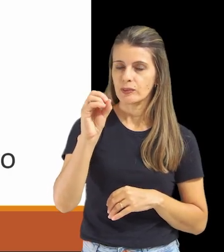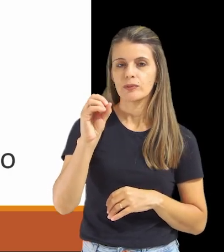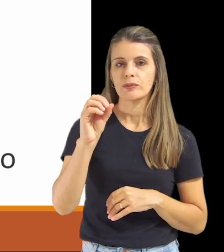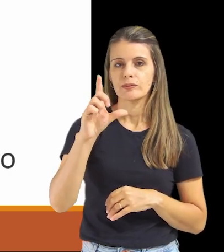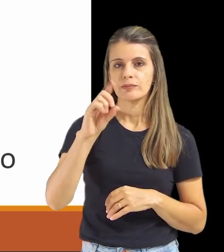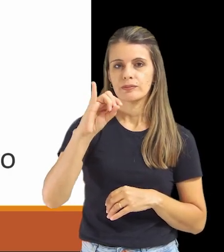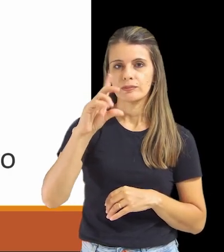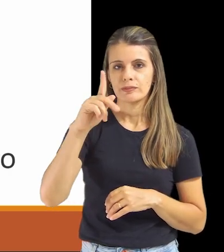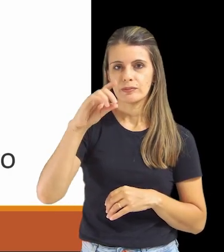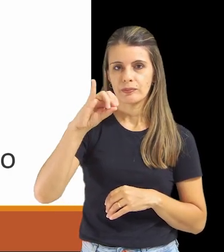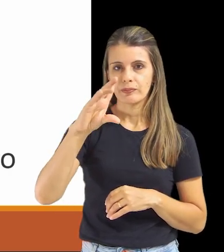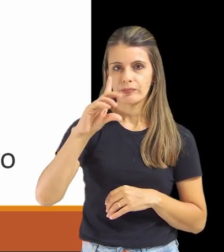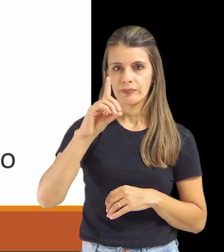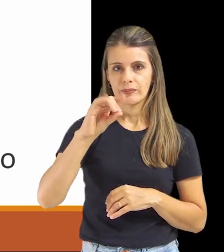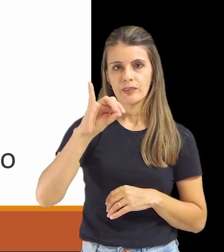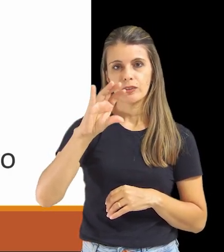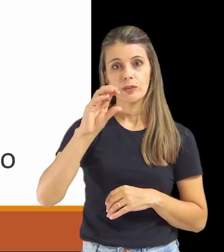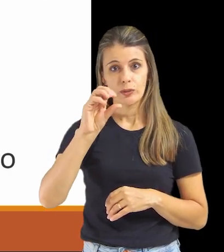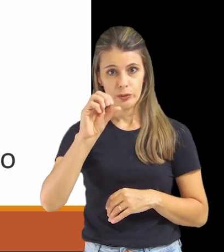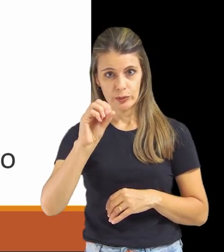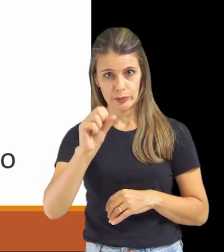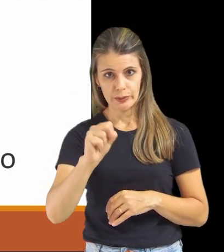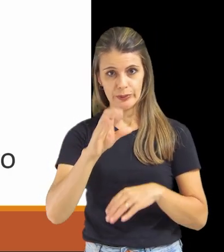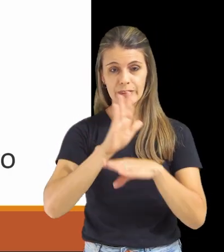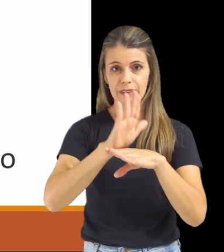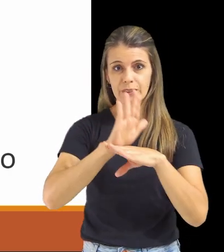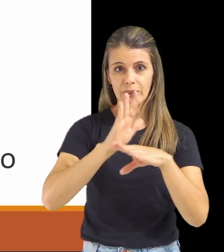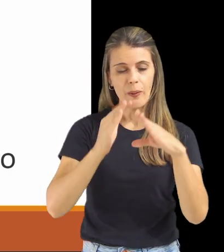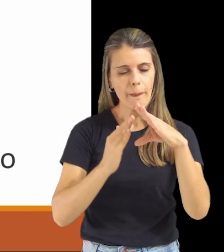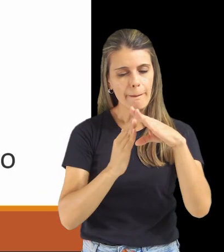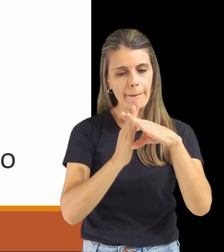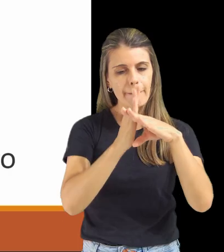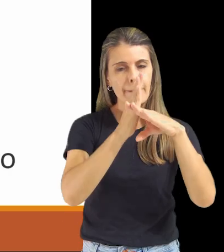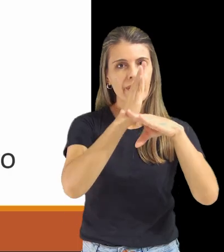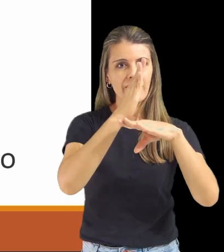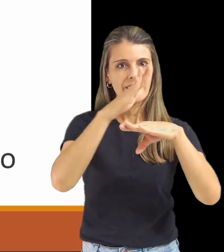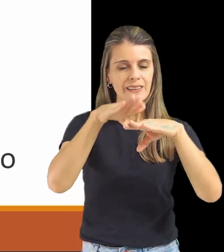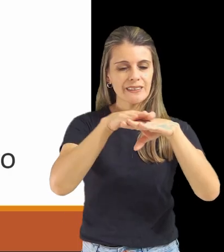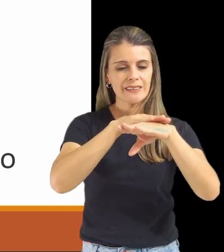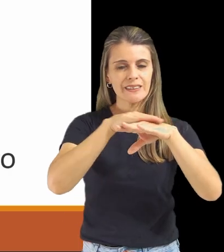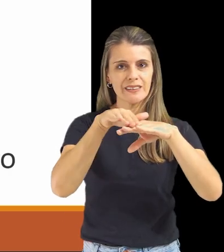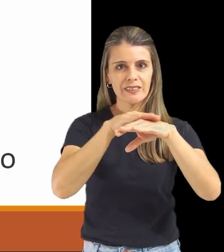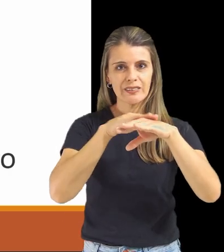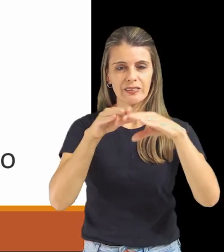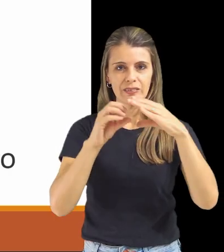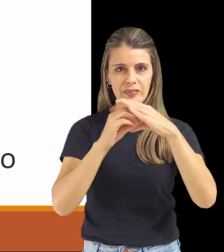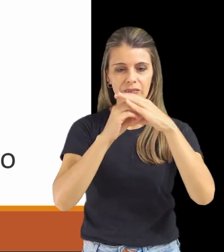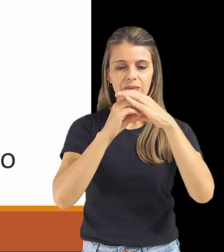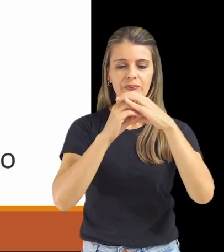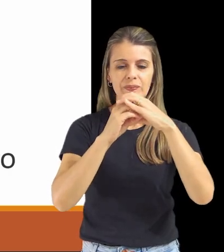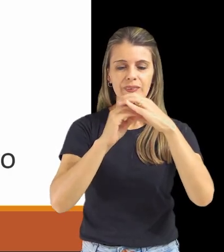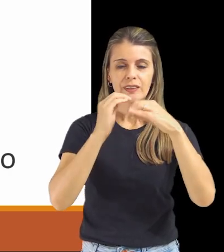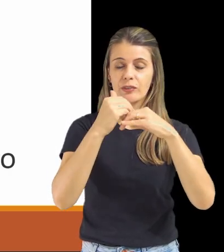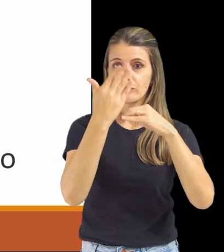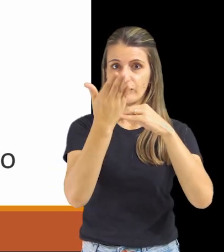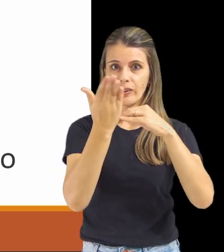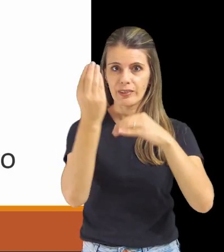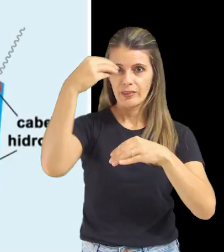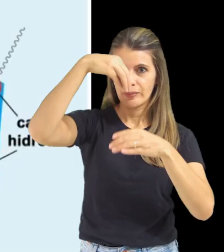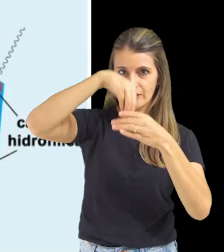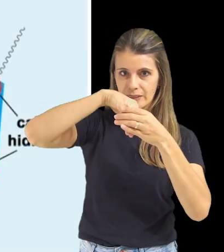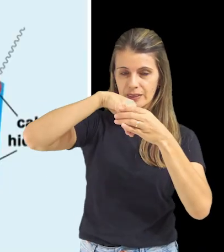vai contribuir com essa passagem de substâncias através da membrana, do meio intra ou